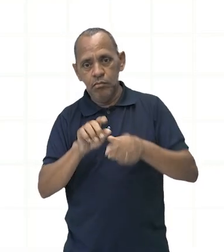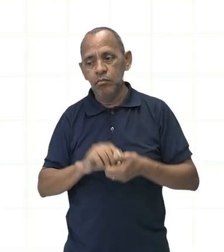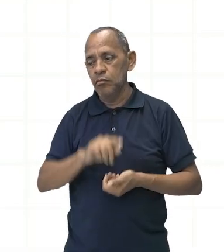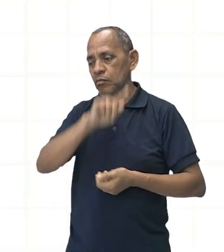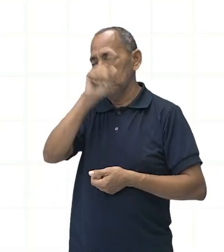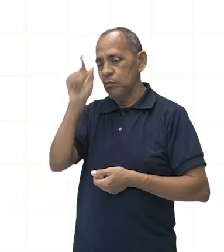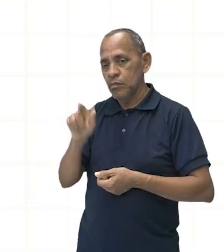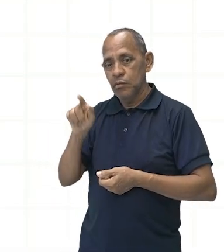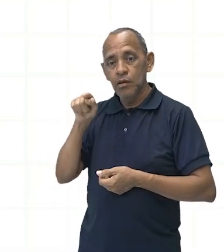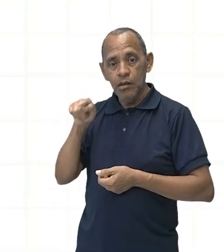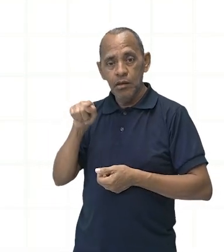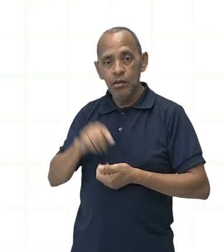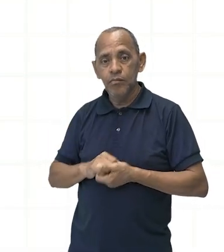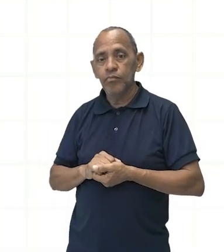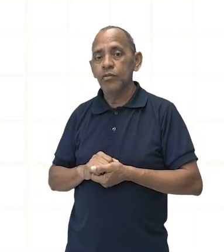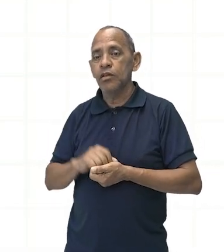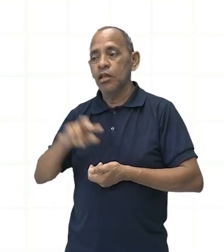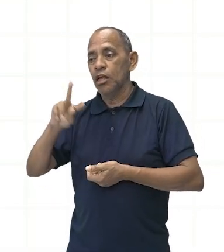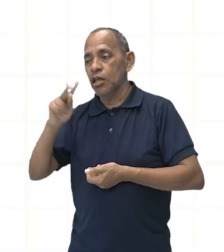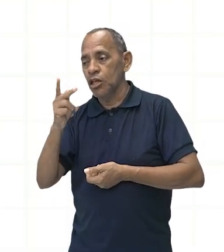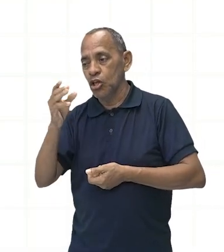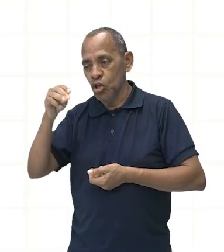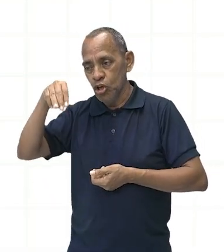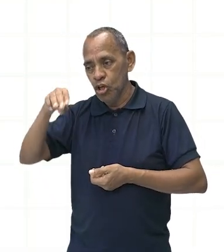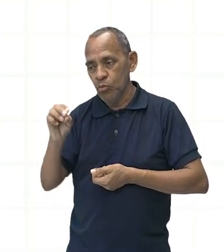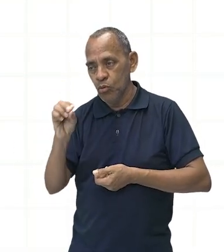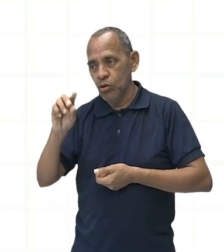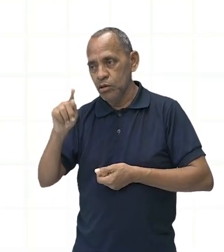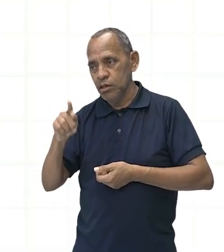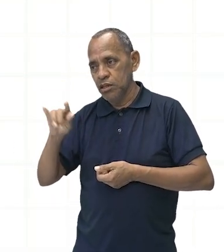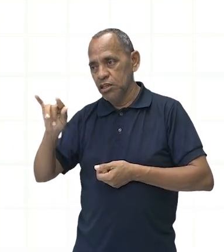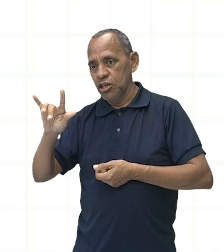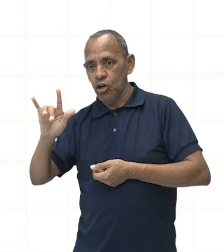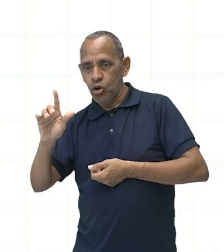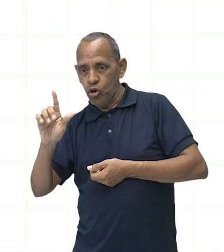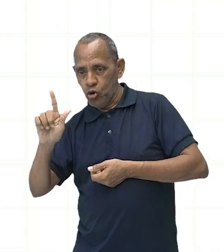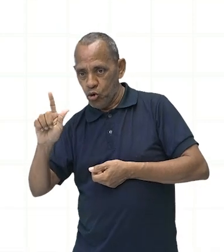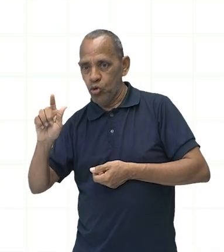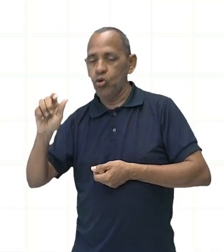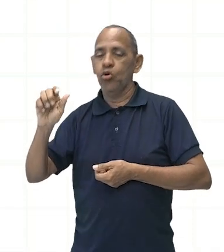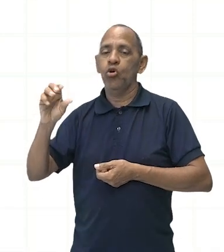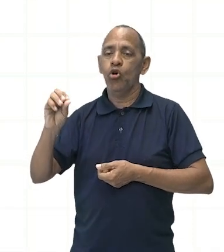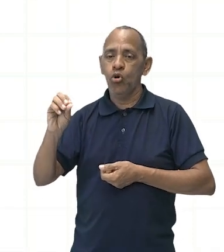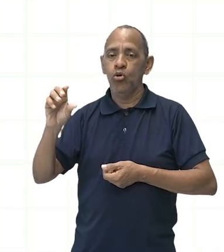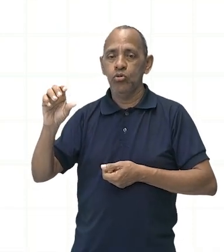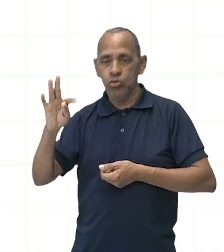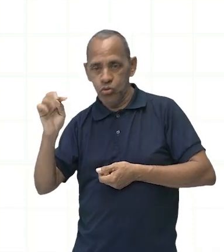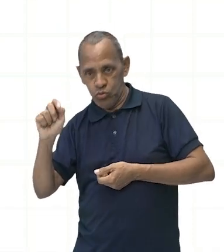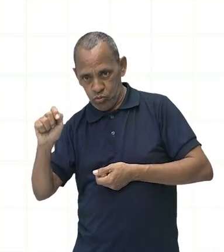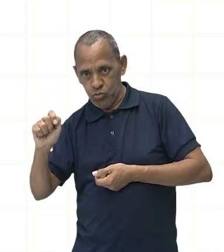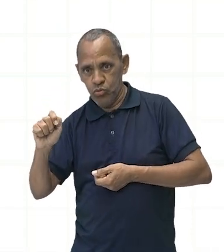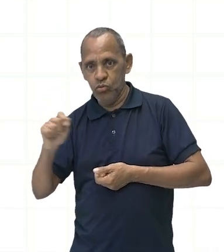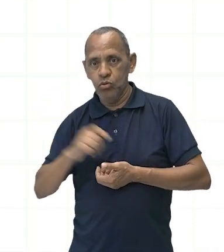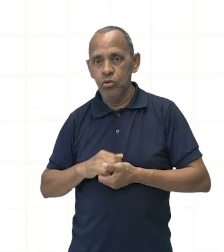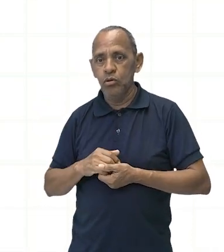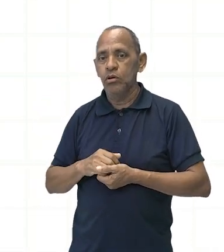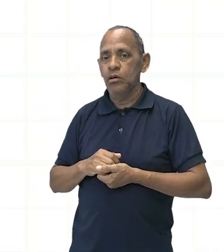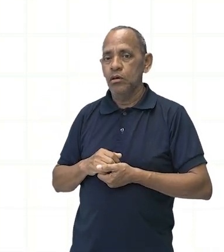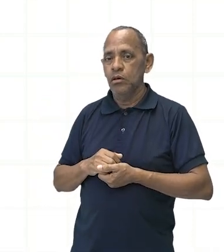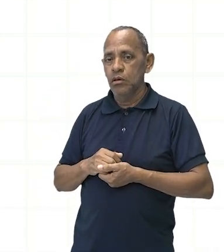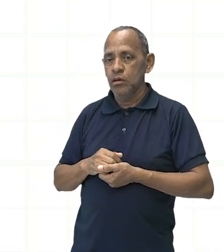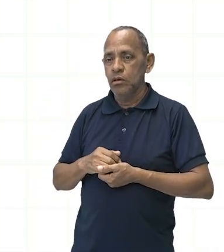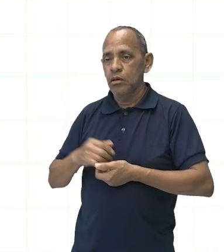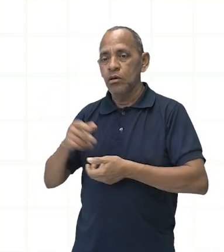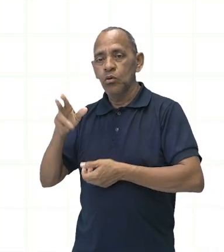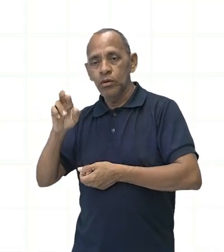o indivíduo que ele pode ser homozigoto recessivo. A característica recessiva é